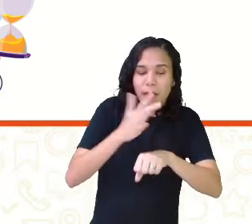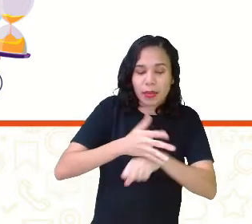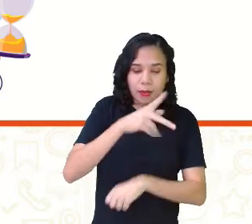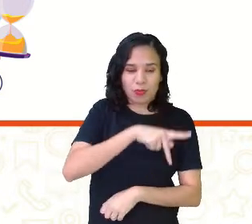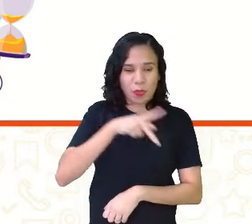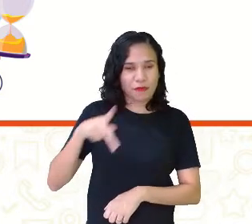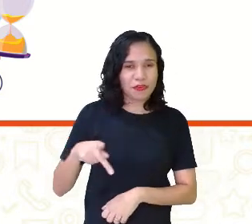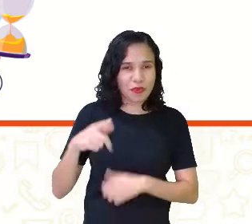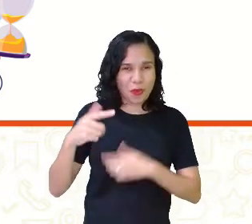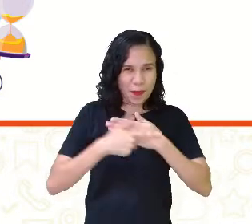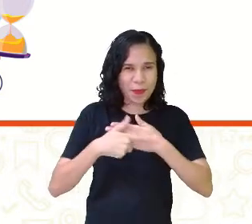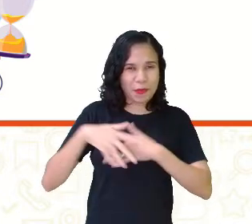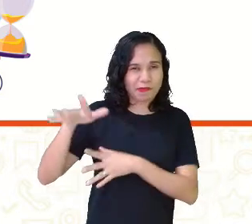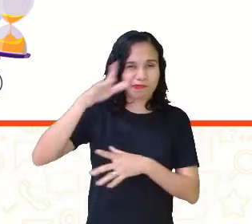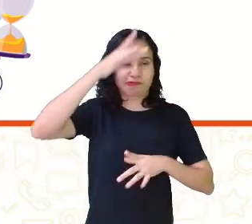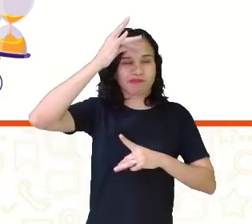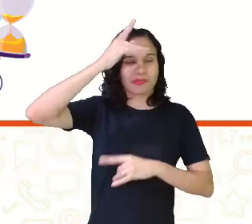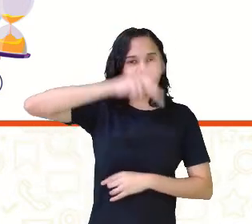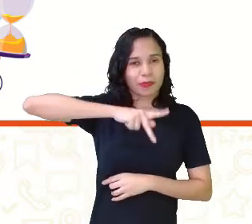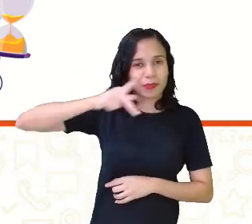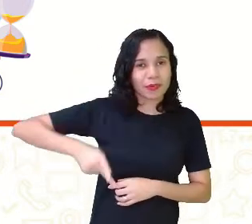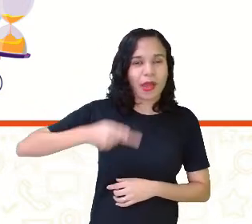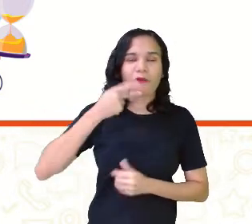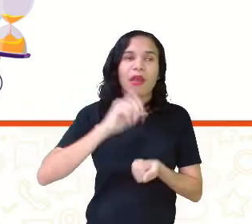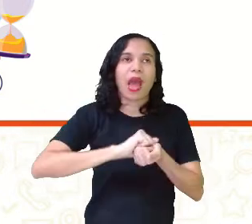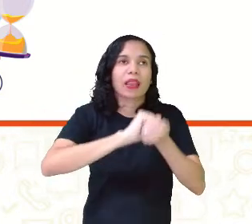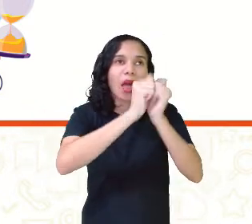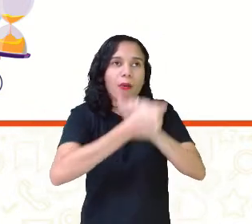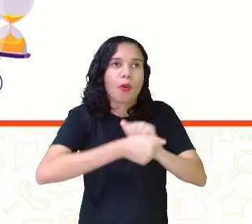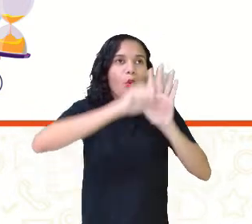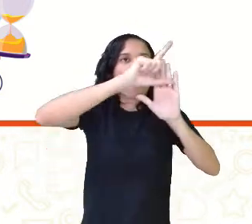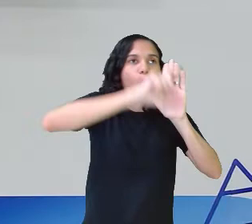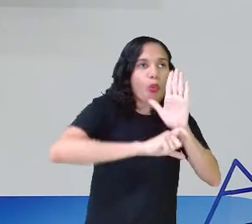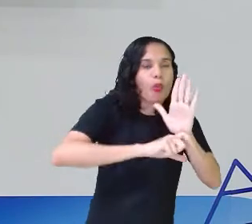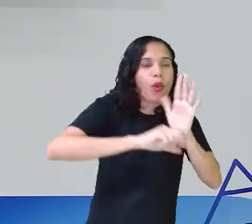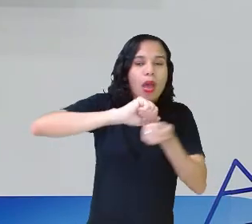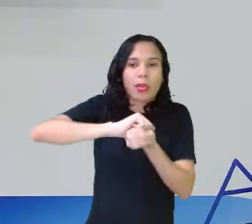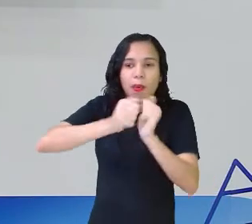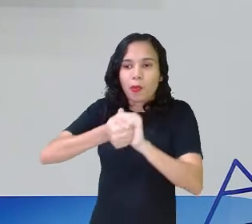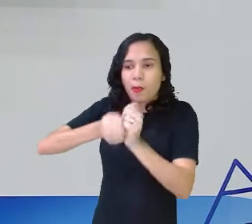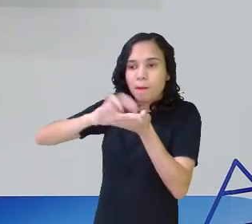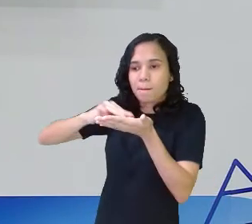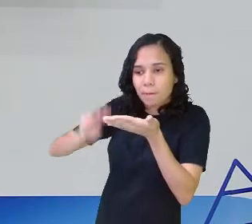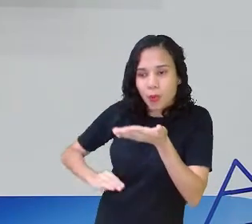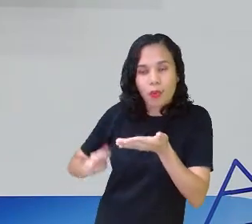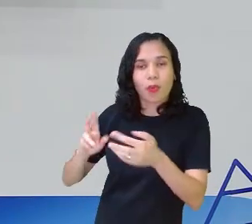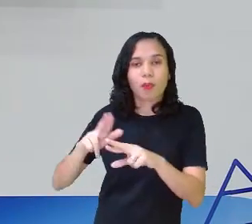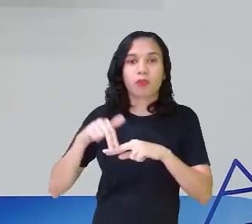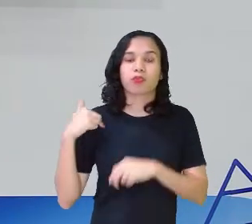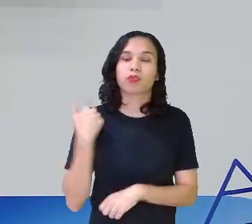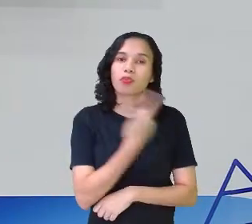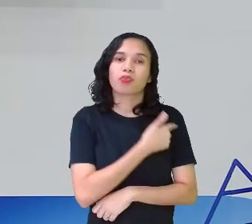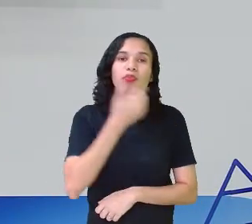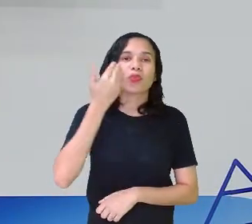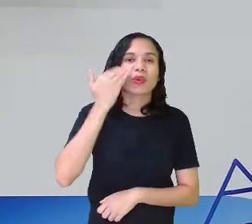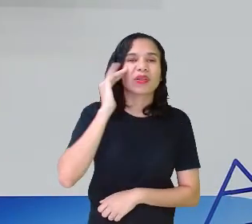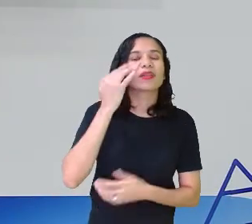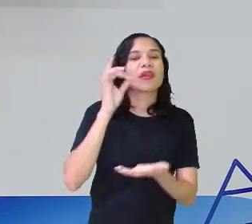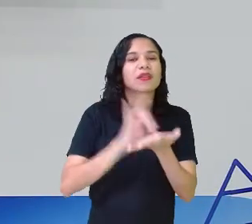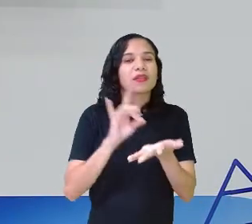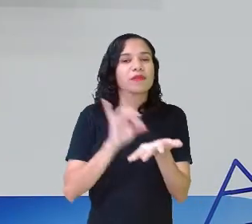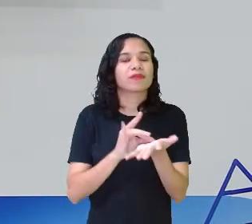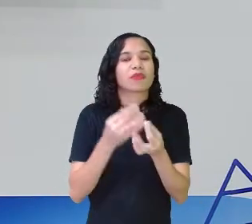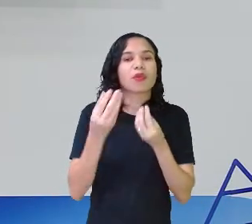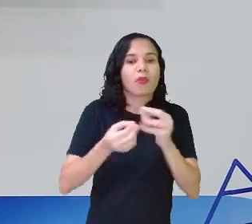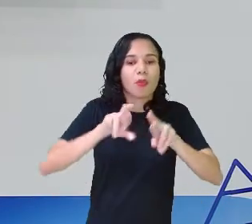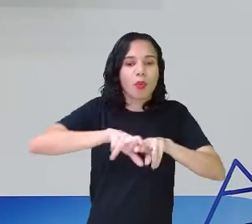gente fala bastante de adaptação curricular, adaptação metodológica, né? Então, a gente entende que